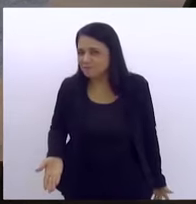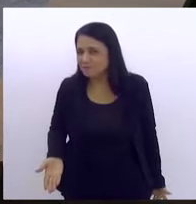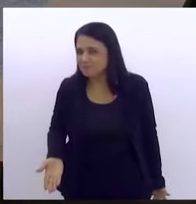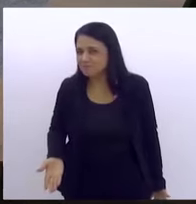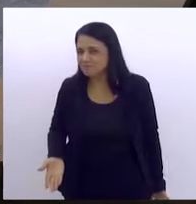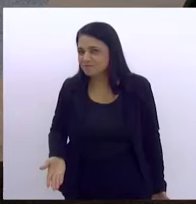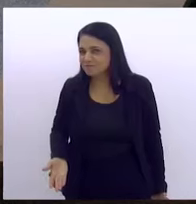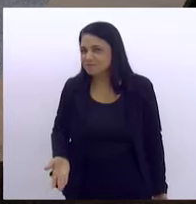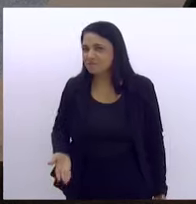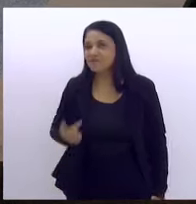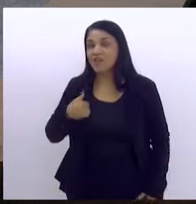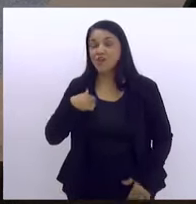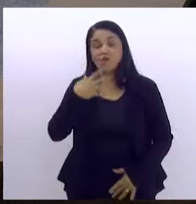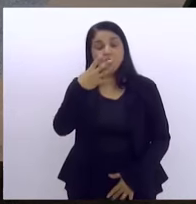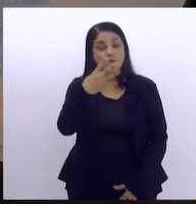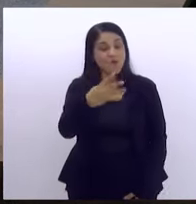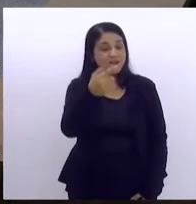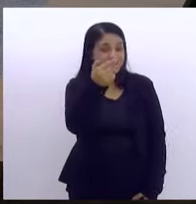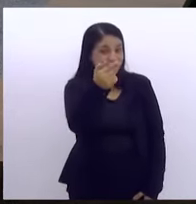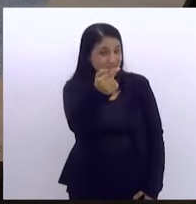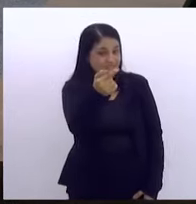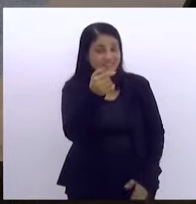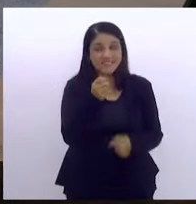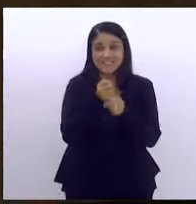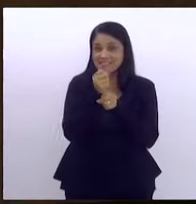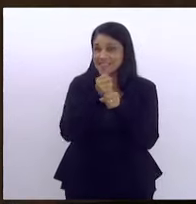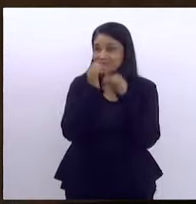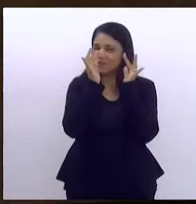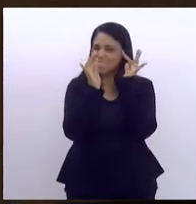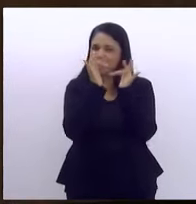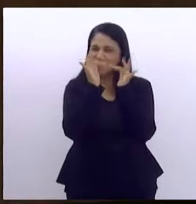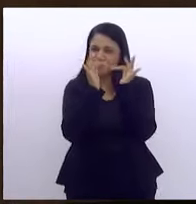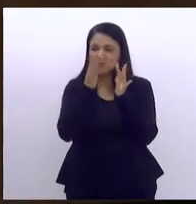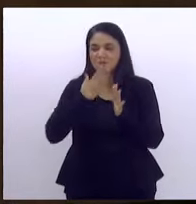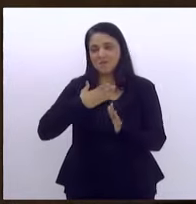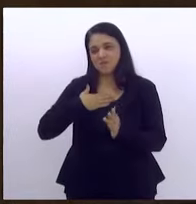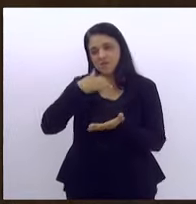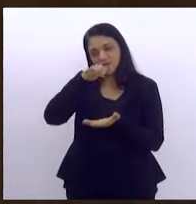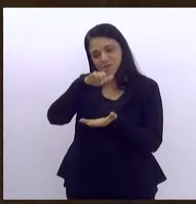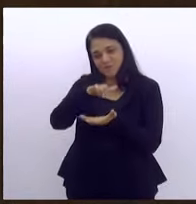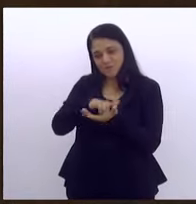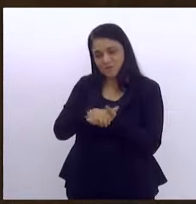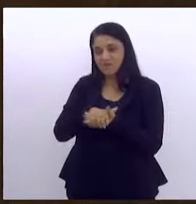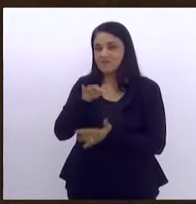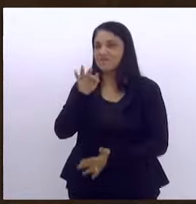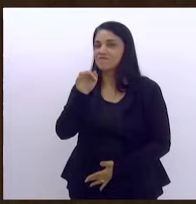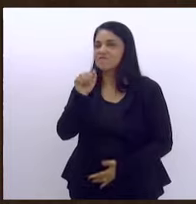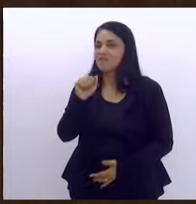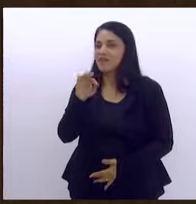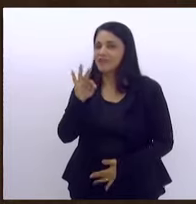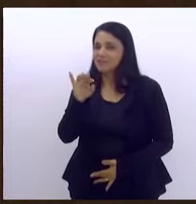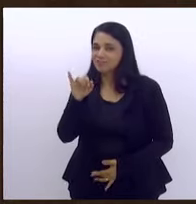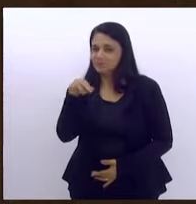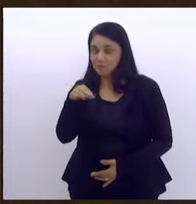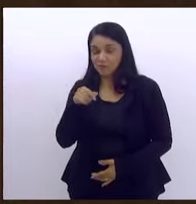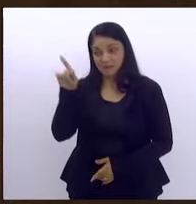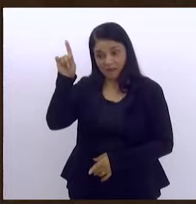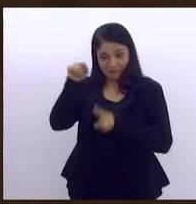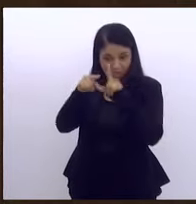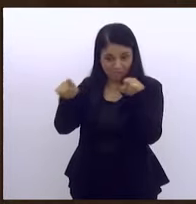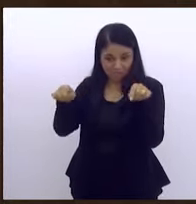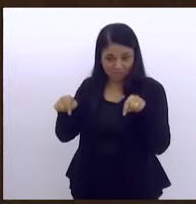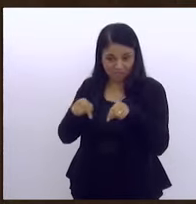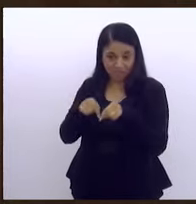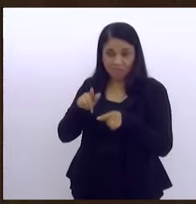Eu namoro há 47 anos. A senhora Fátima está lá no gabinete,